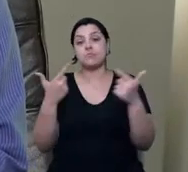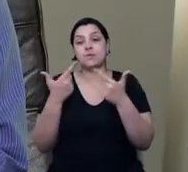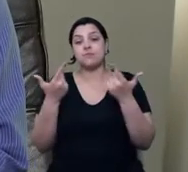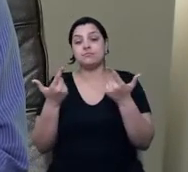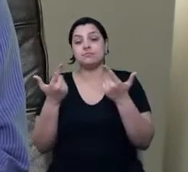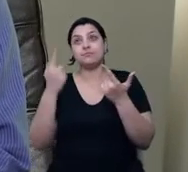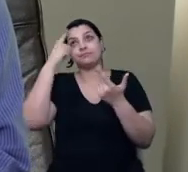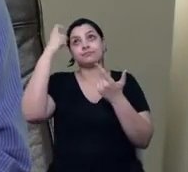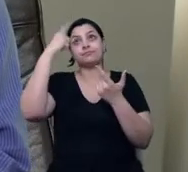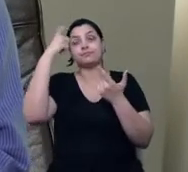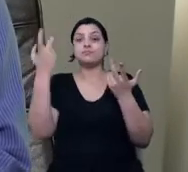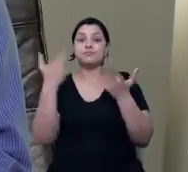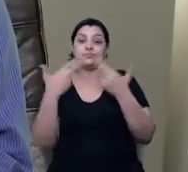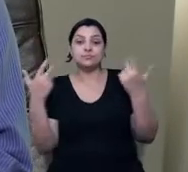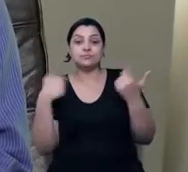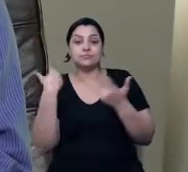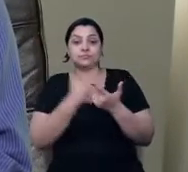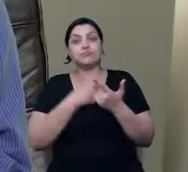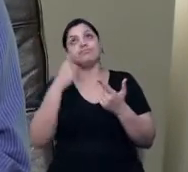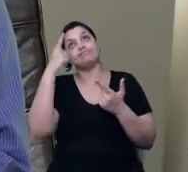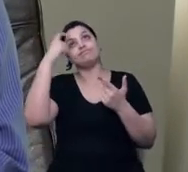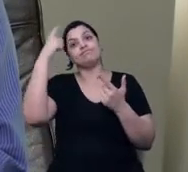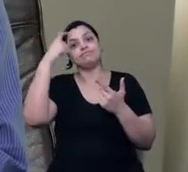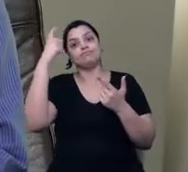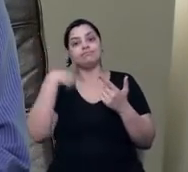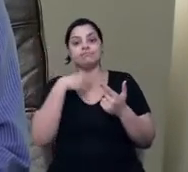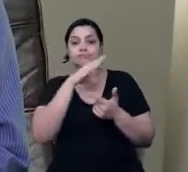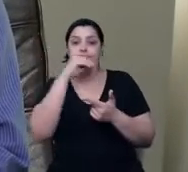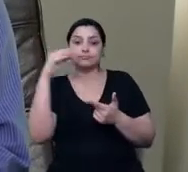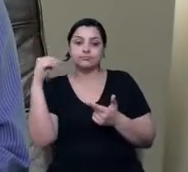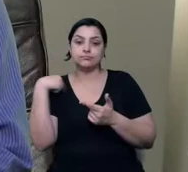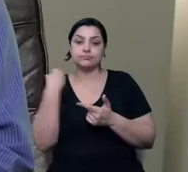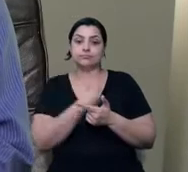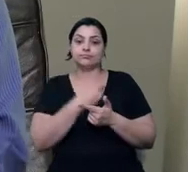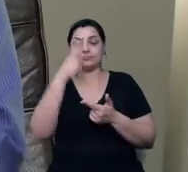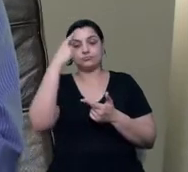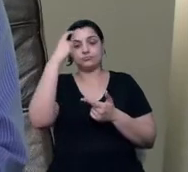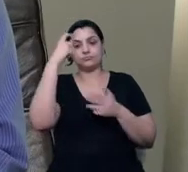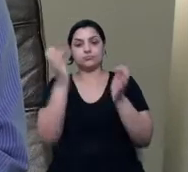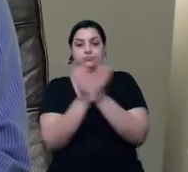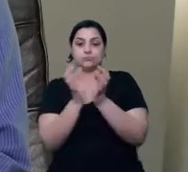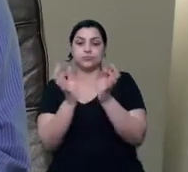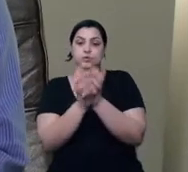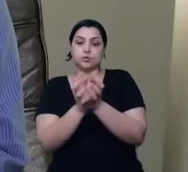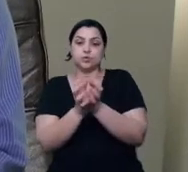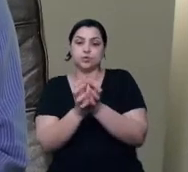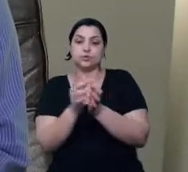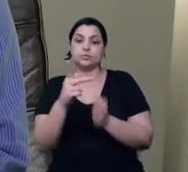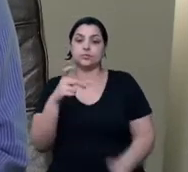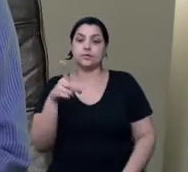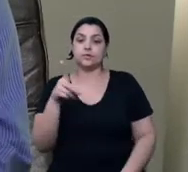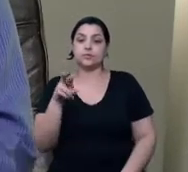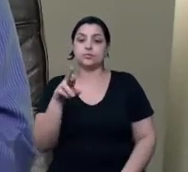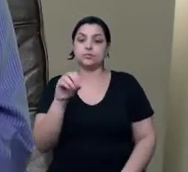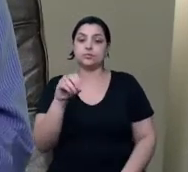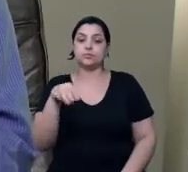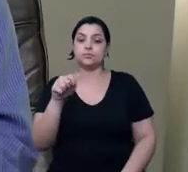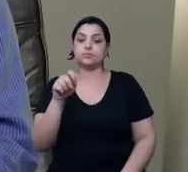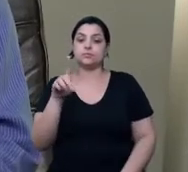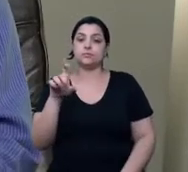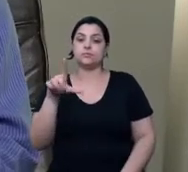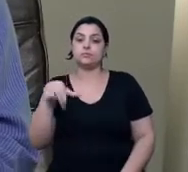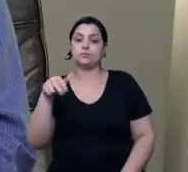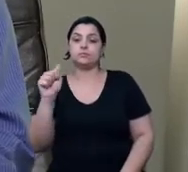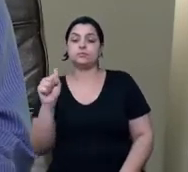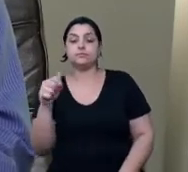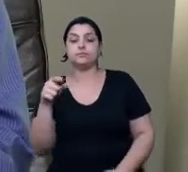gente, durante a minha adolescência, nós criamos um grupo cultural chamado Grupo Pedro Madalena. E é um grupo que tratava